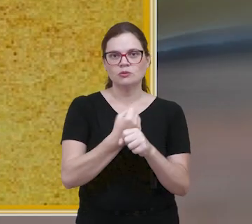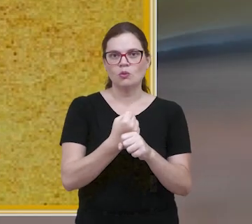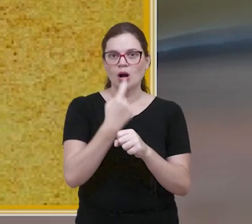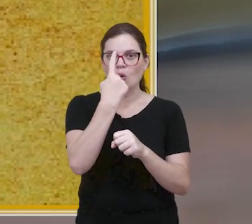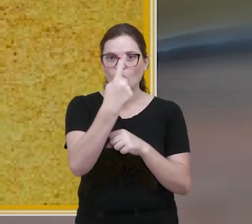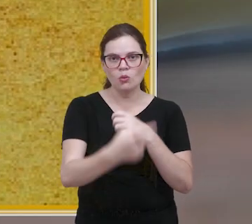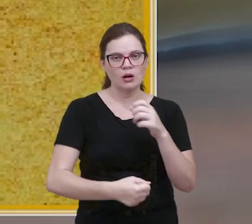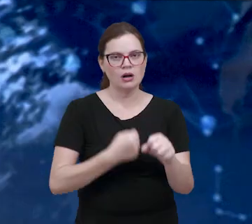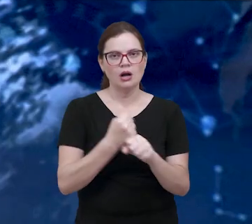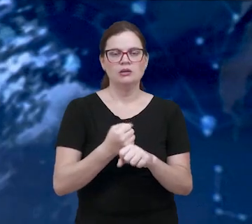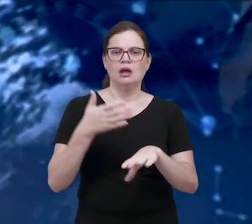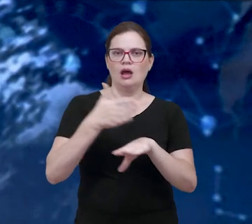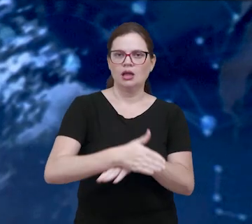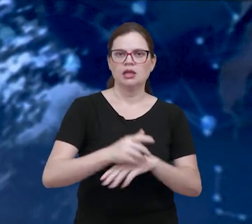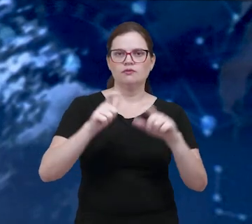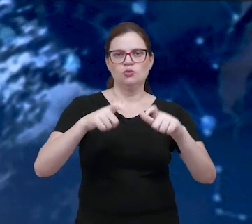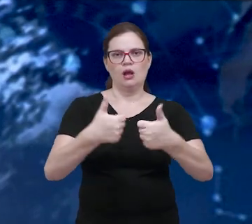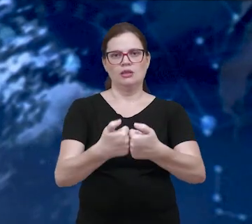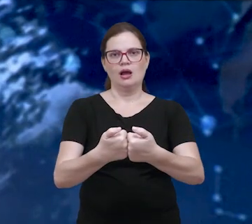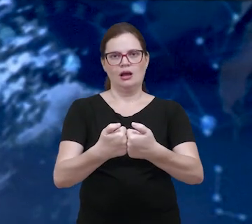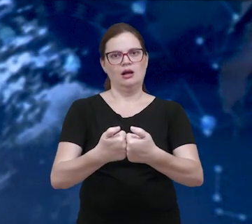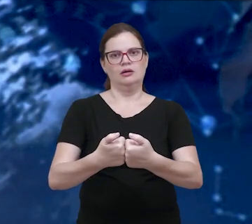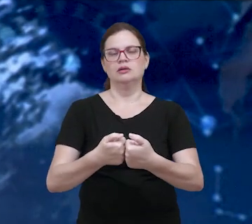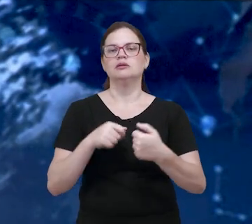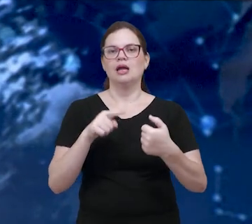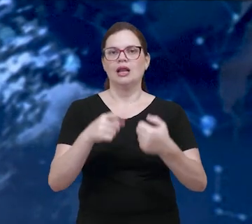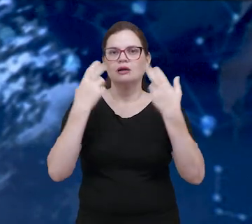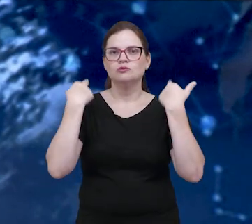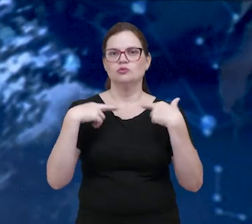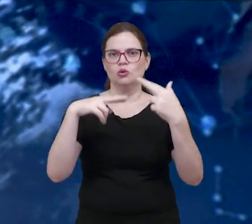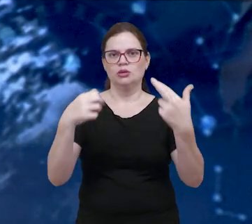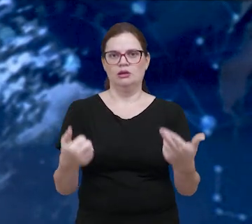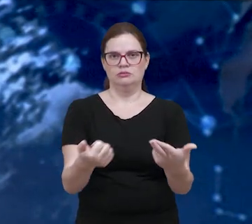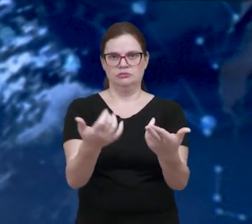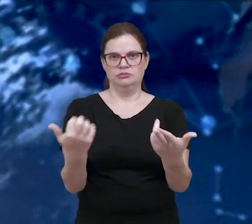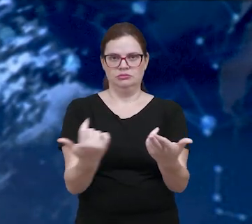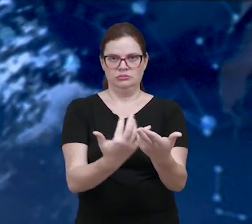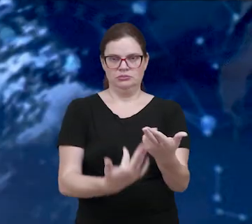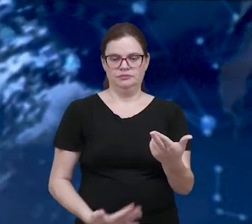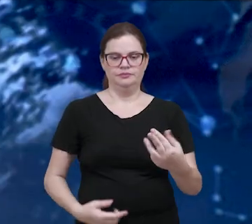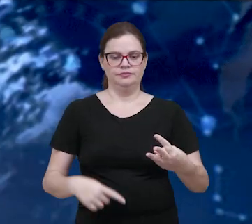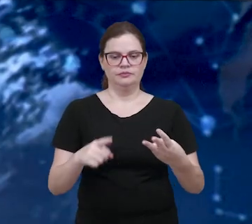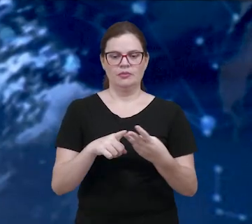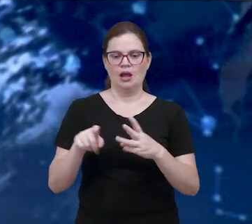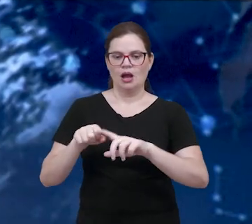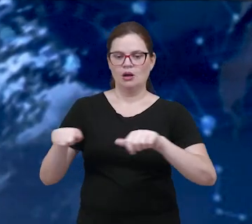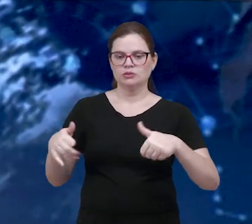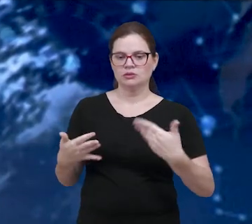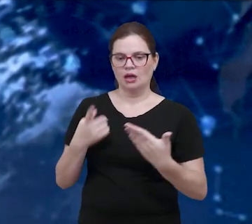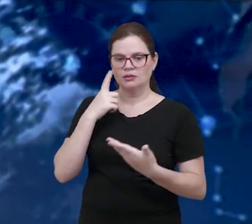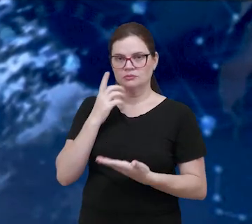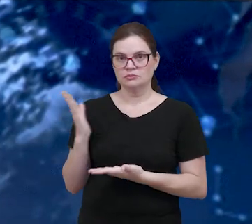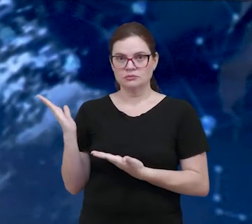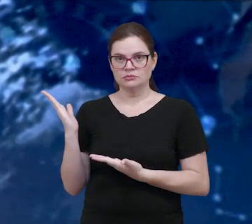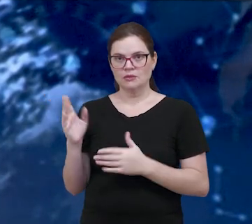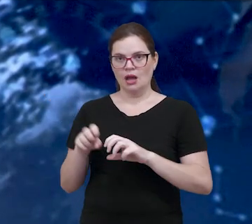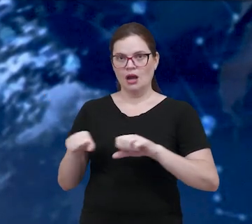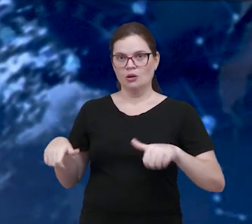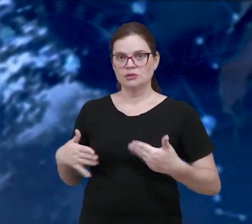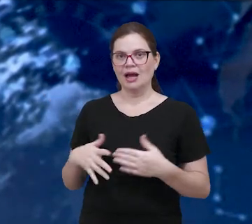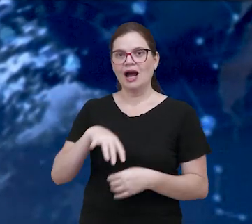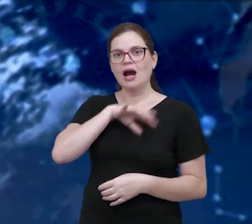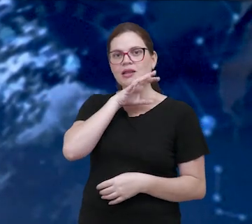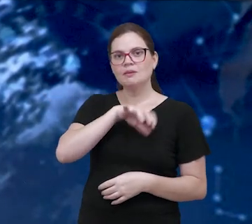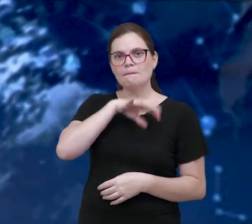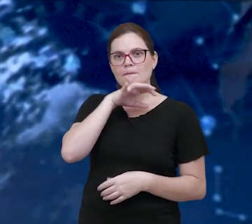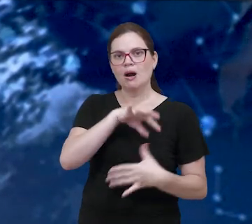O sacerdote oferecia o sacrifício pelo povo e aqui havia o altar, esse altar onde a vítima, o animal